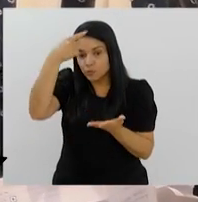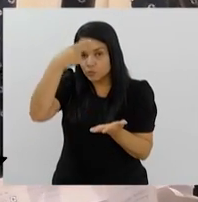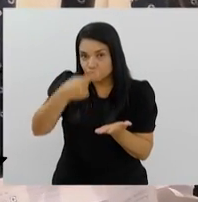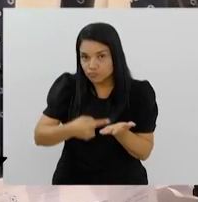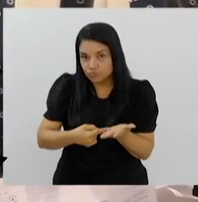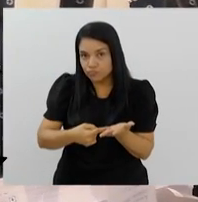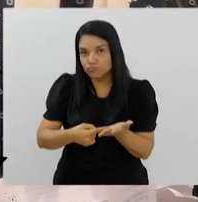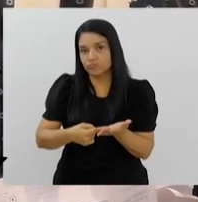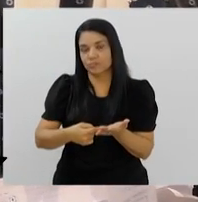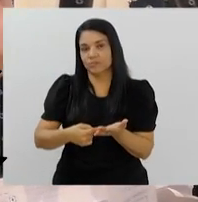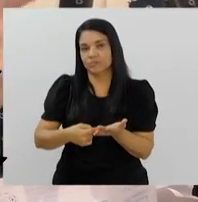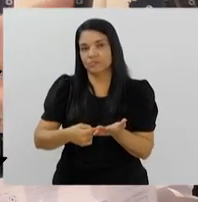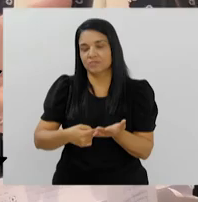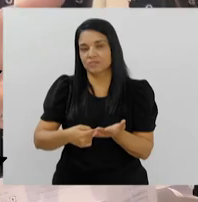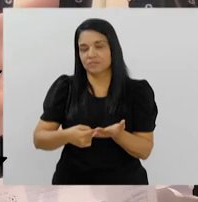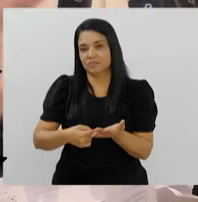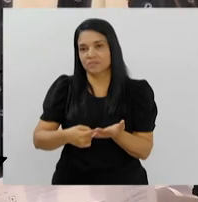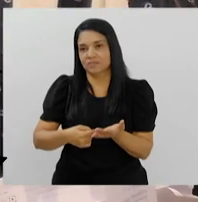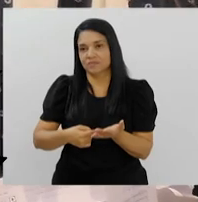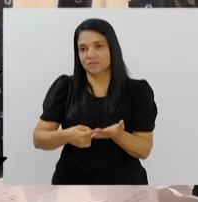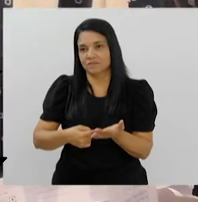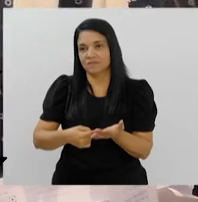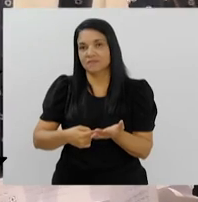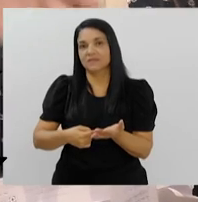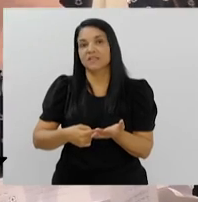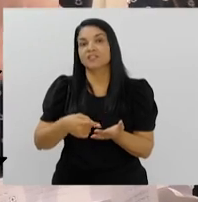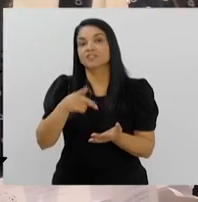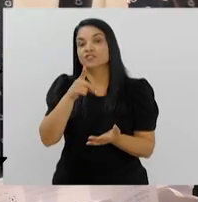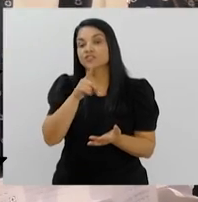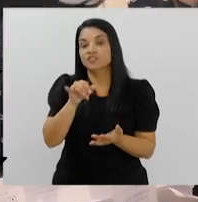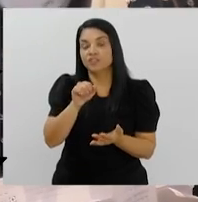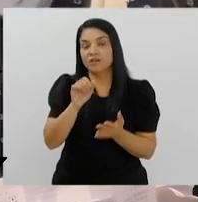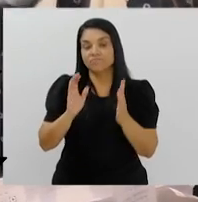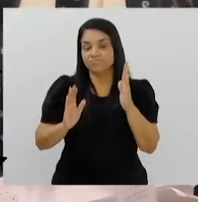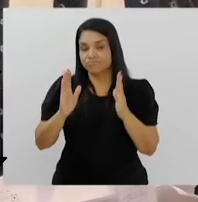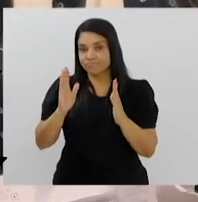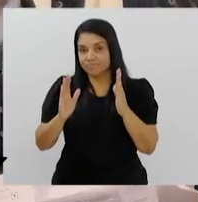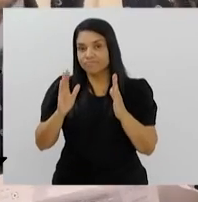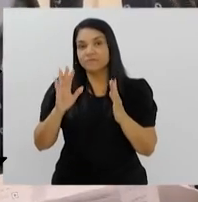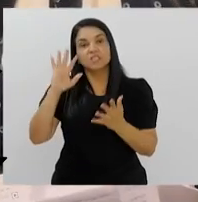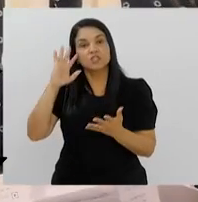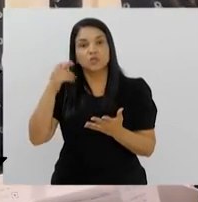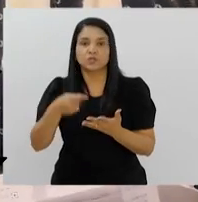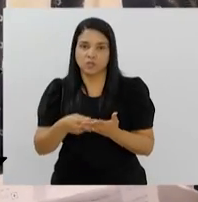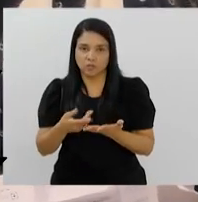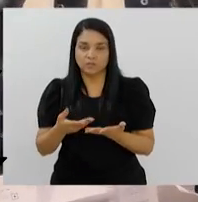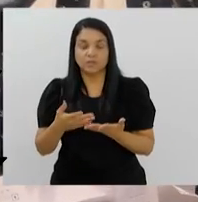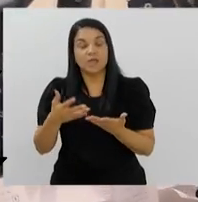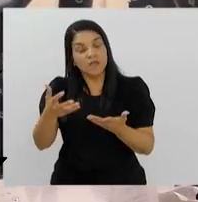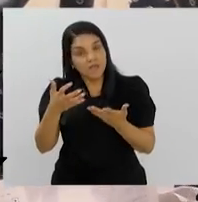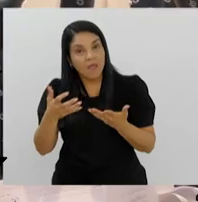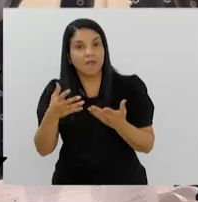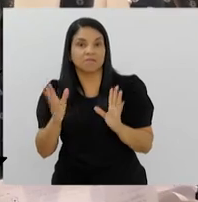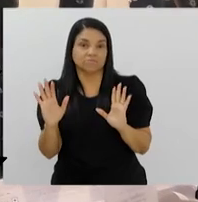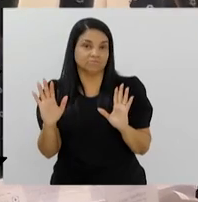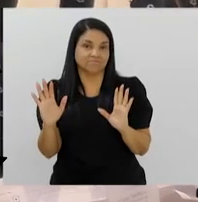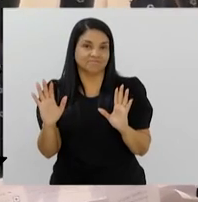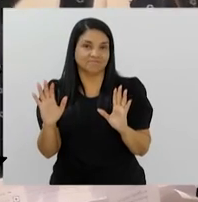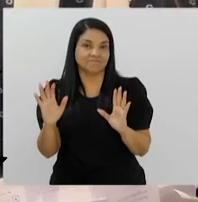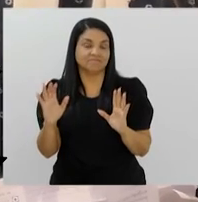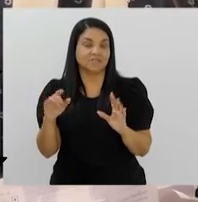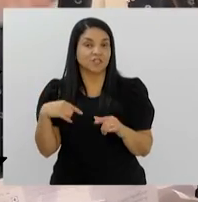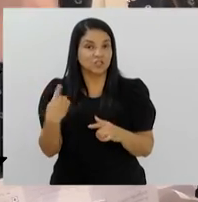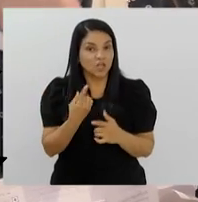compromisso estabelecer compromisso data para solução e solução é assim que a gente quer o que a gente quer aqui é isso a gente